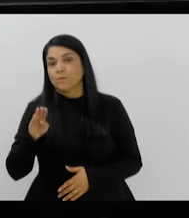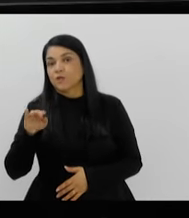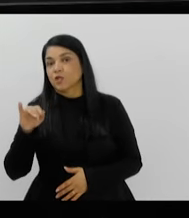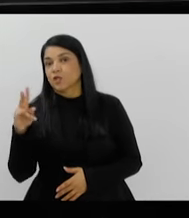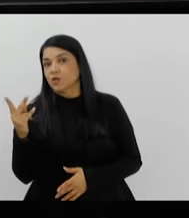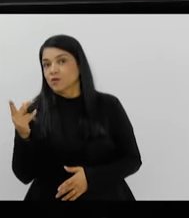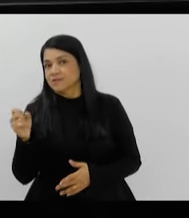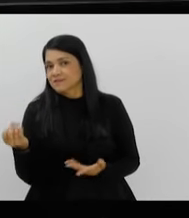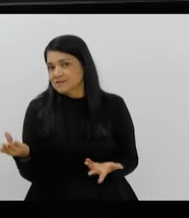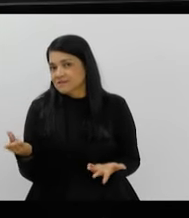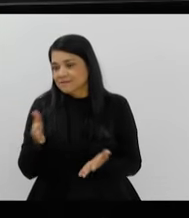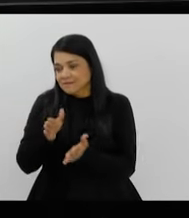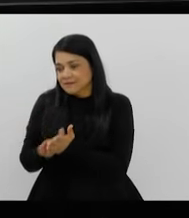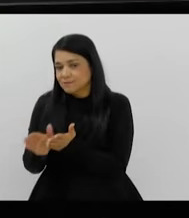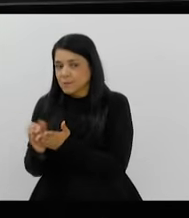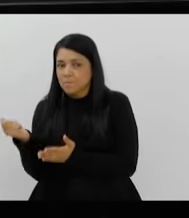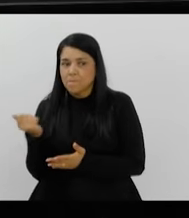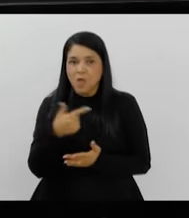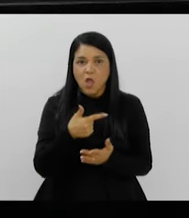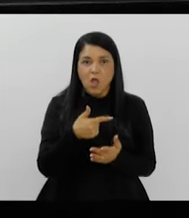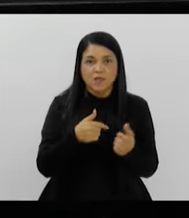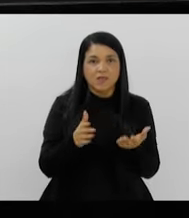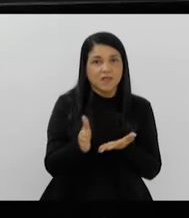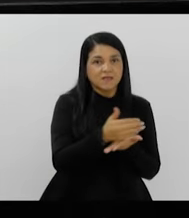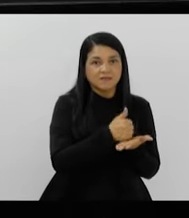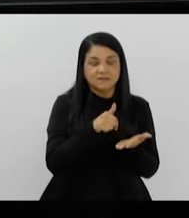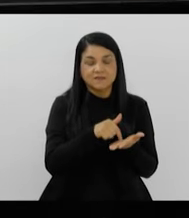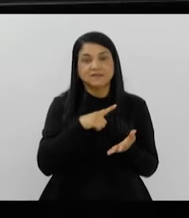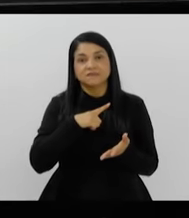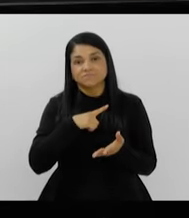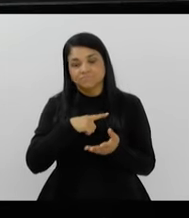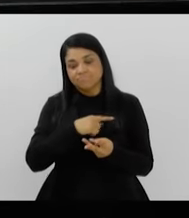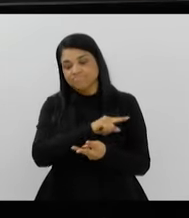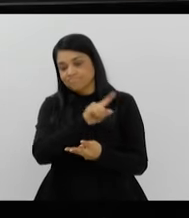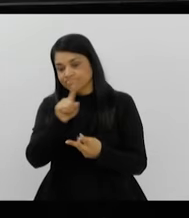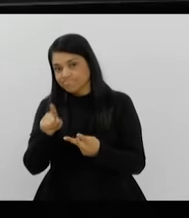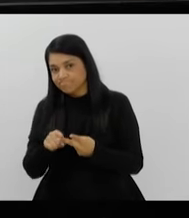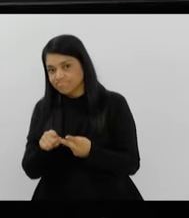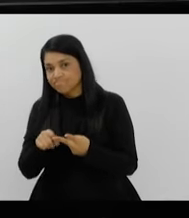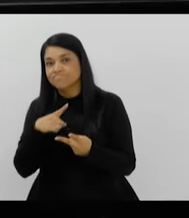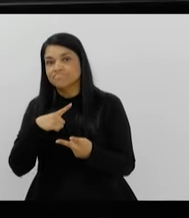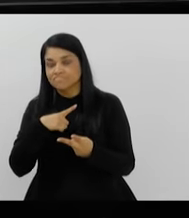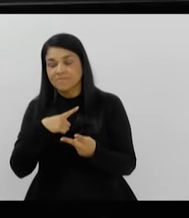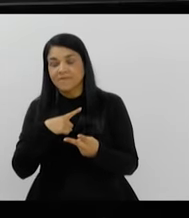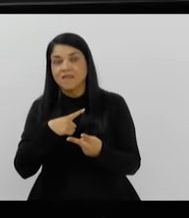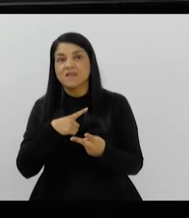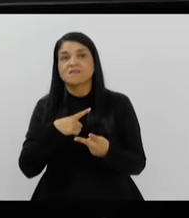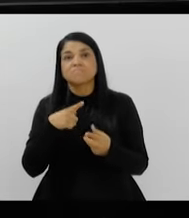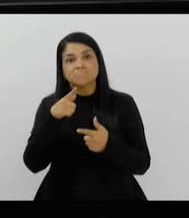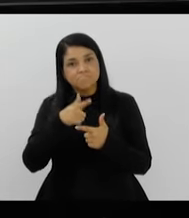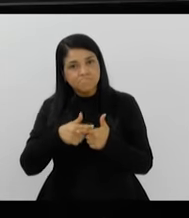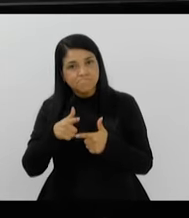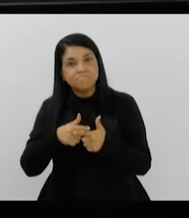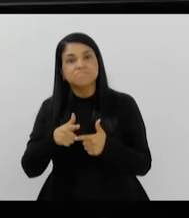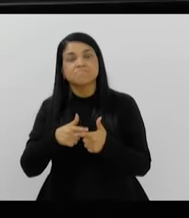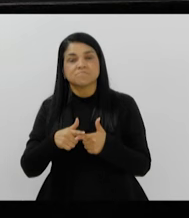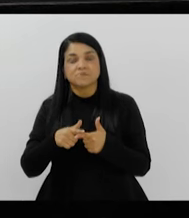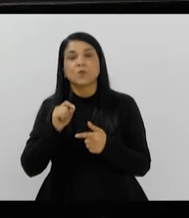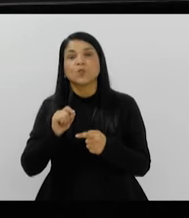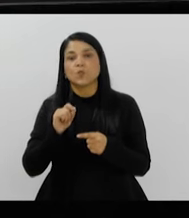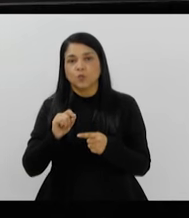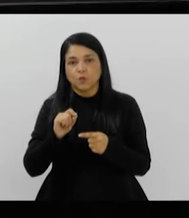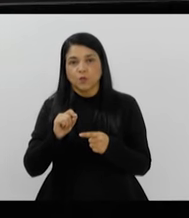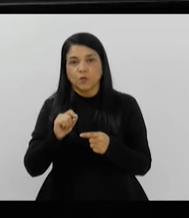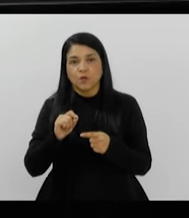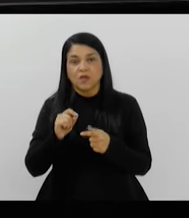não bastasse, há ainda um grande fantasma que nos atormenta um dia sim, outro também, que é a questão